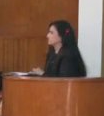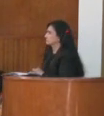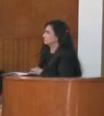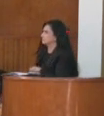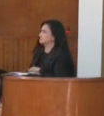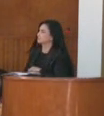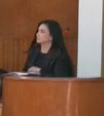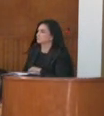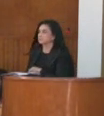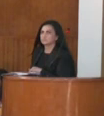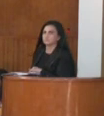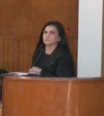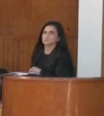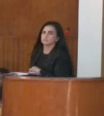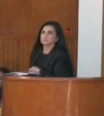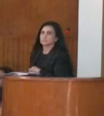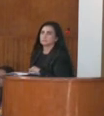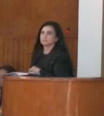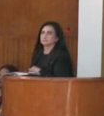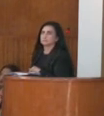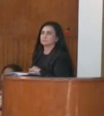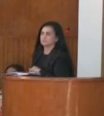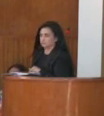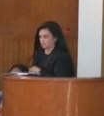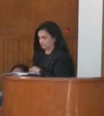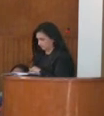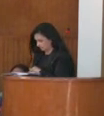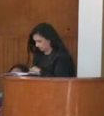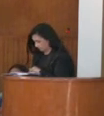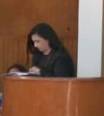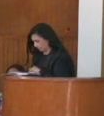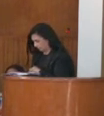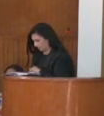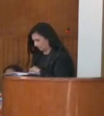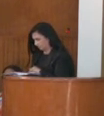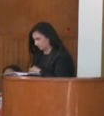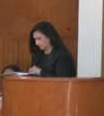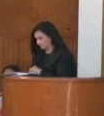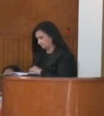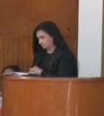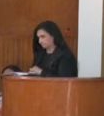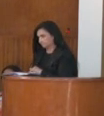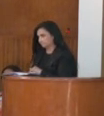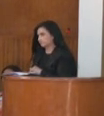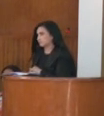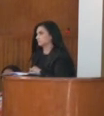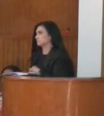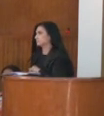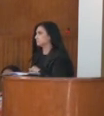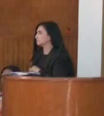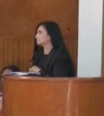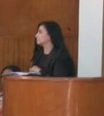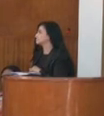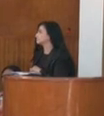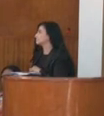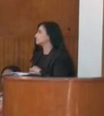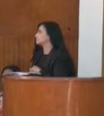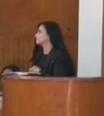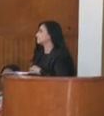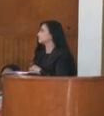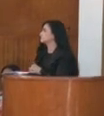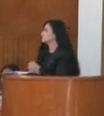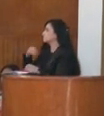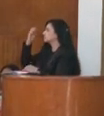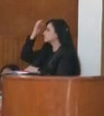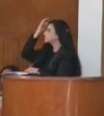fazer parte e ser membro efetivo da Comissão da Pessoa com Deficiência, eu sou o